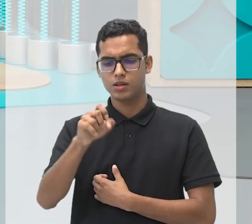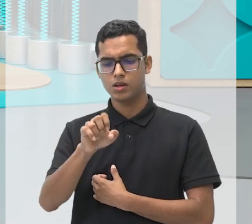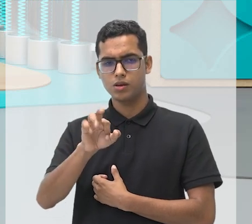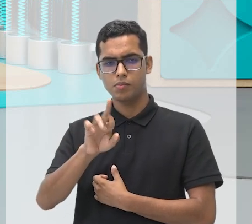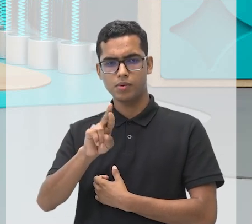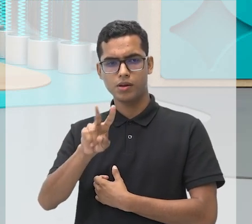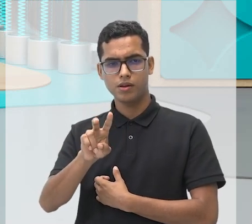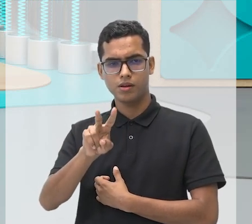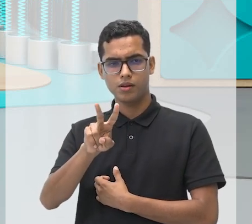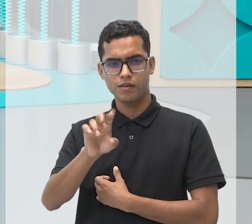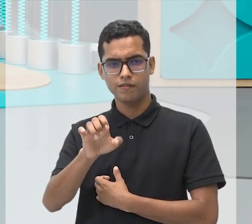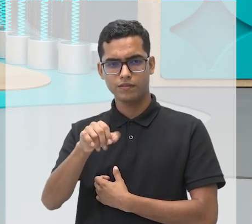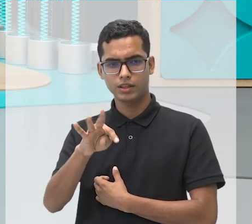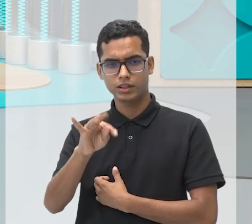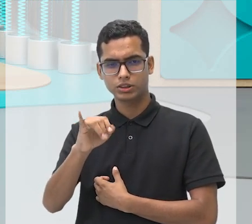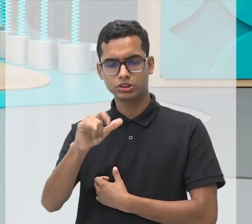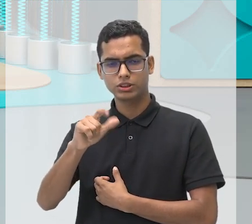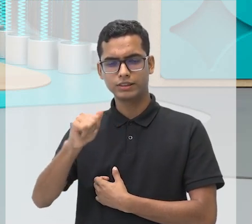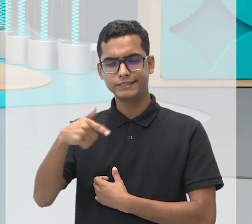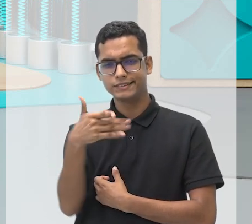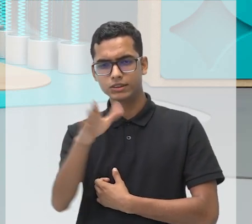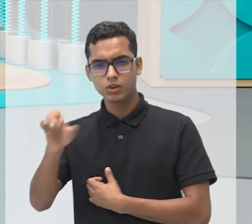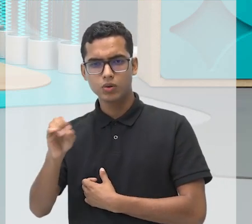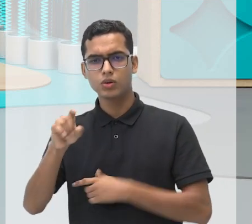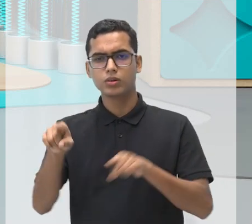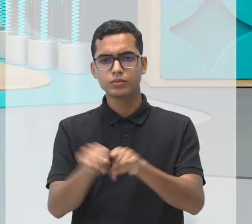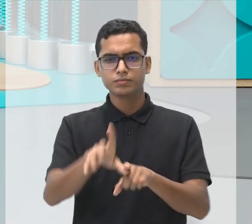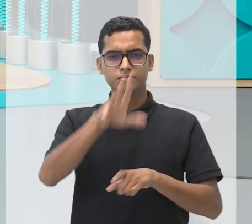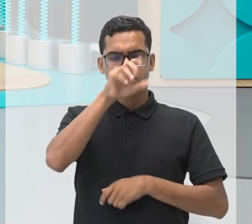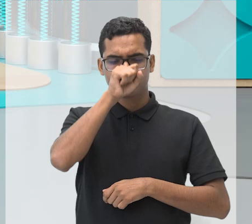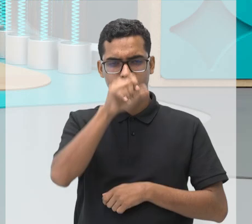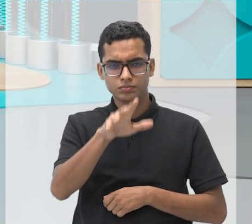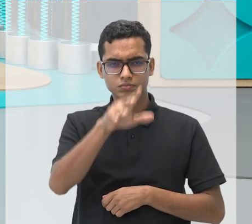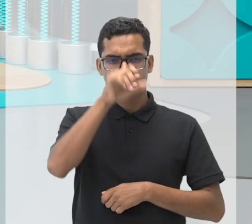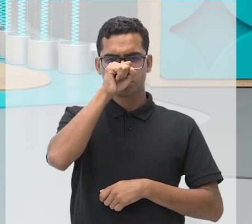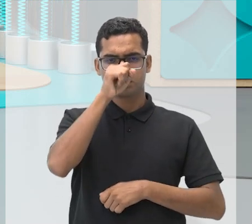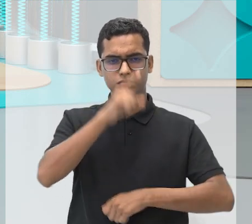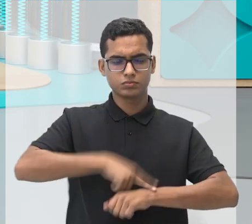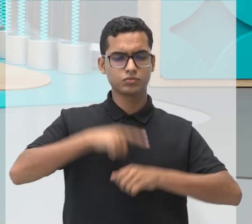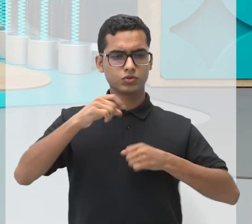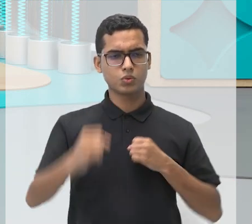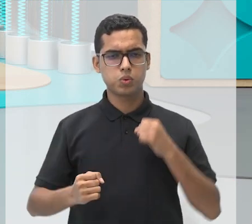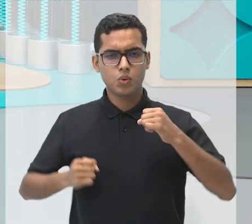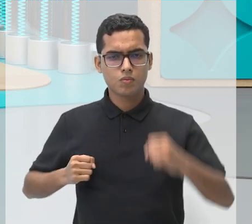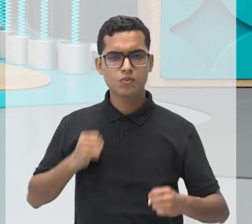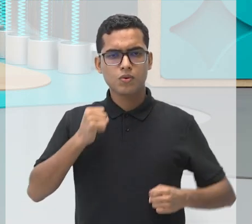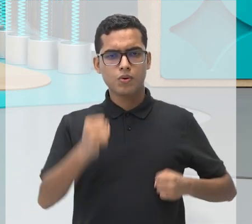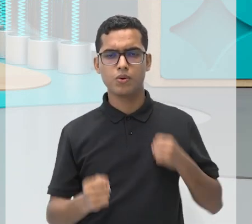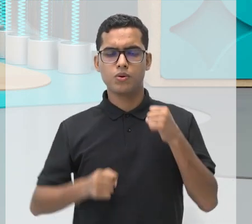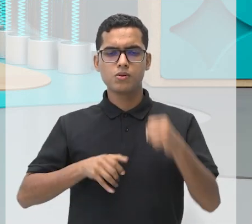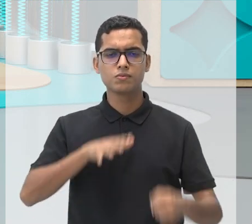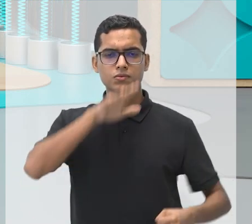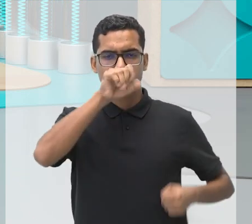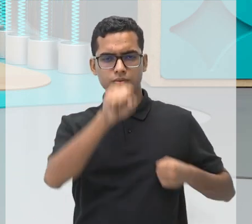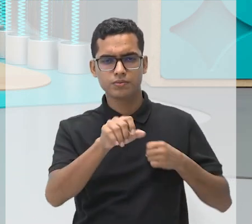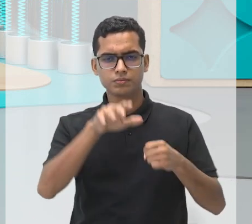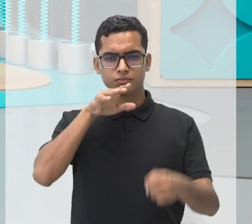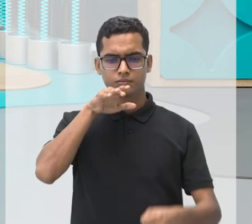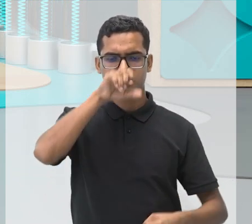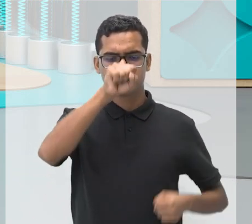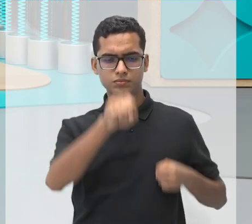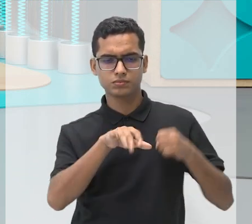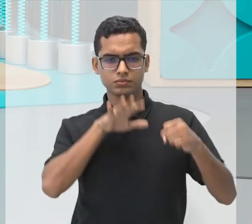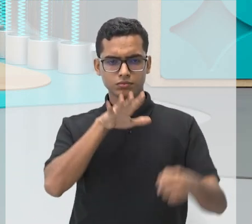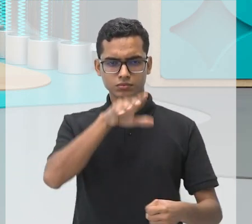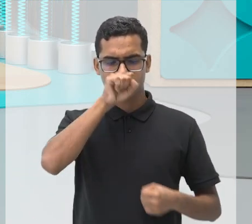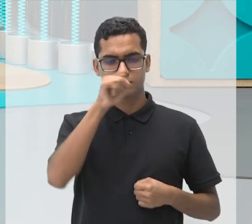acentuada na hora da corrida. Então, são pontos que vão me indicar ali que, de repente, eu